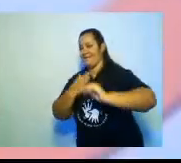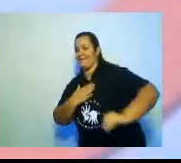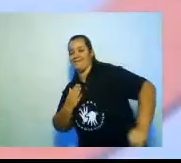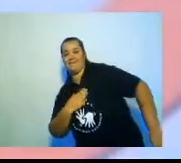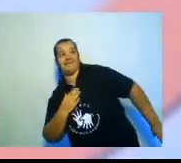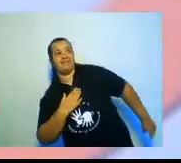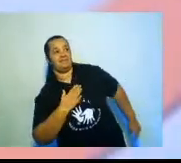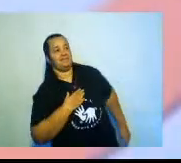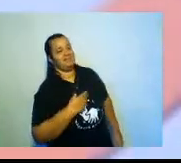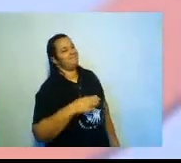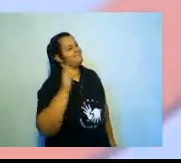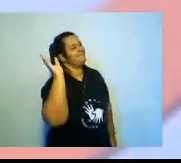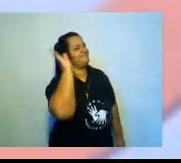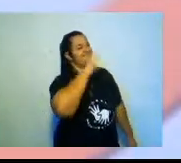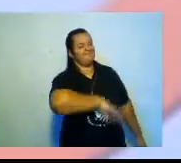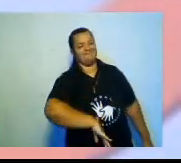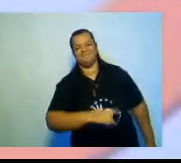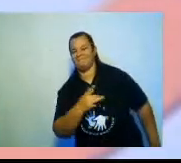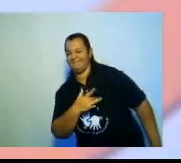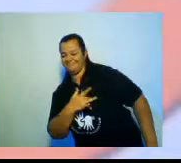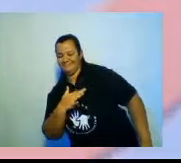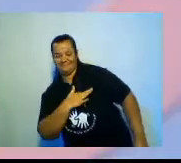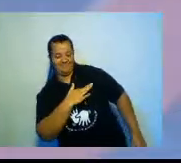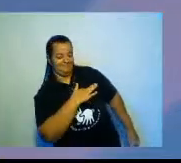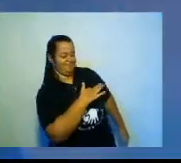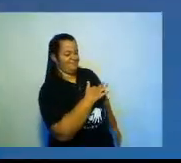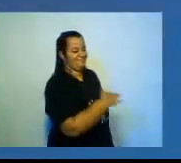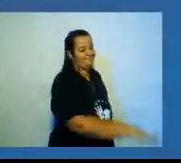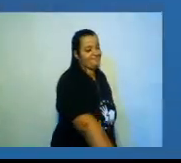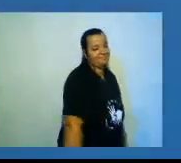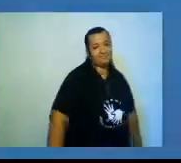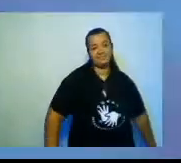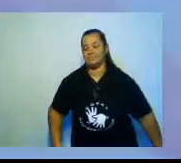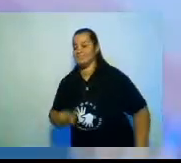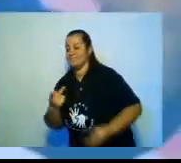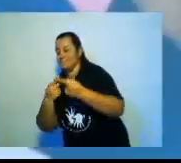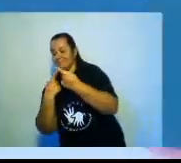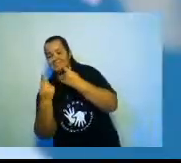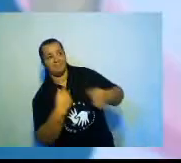minha, coitada já caiu na conta.